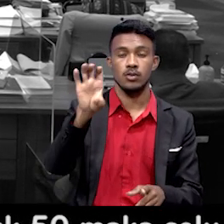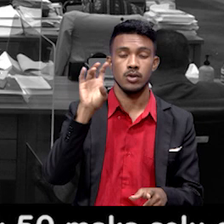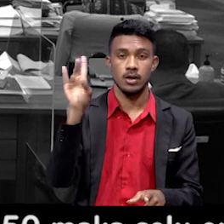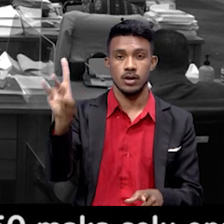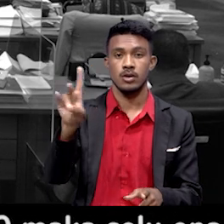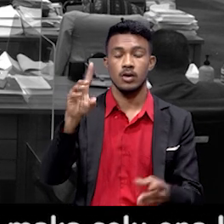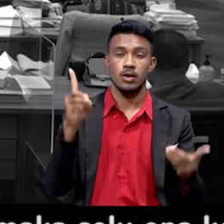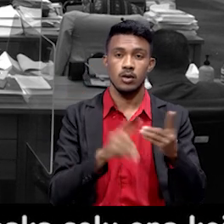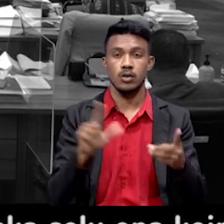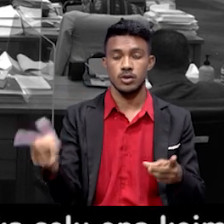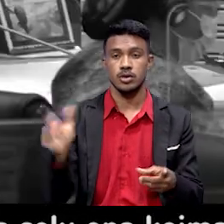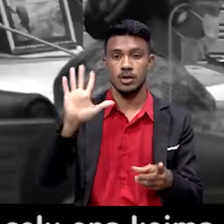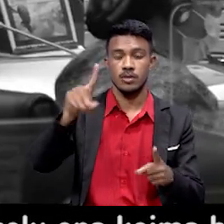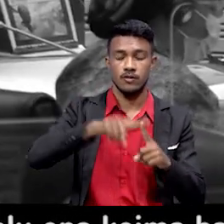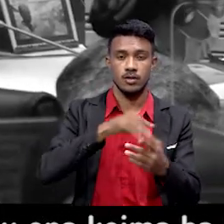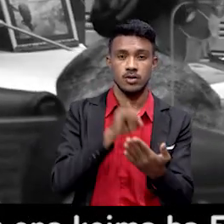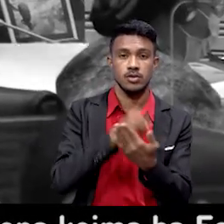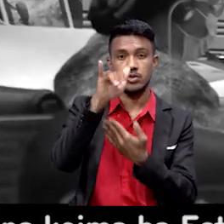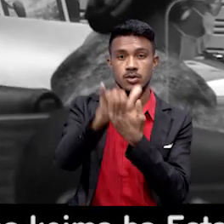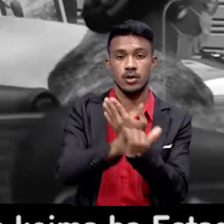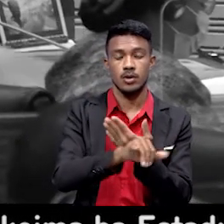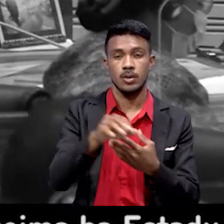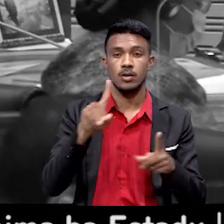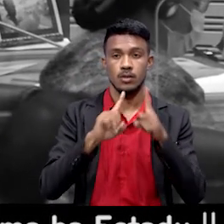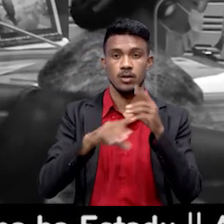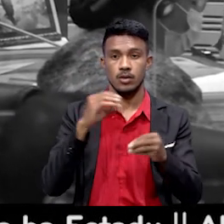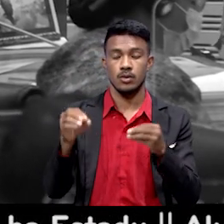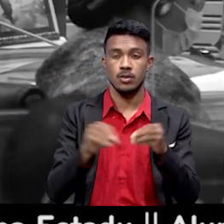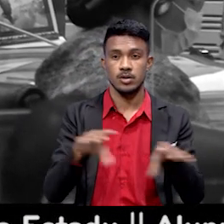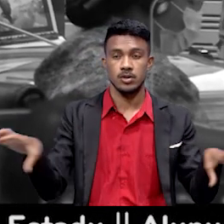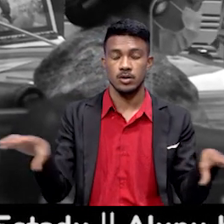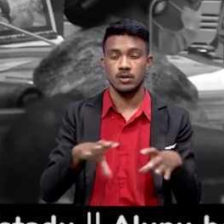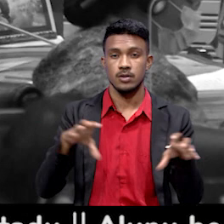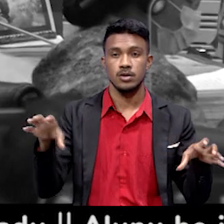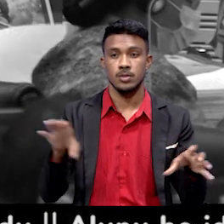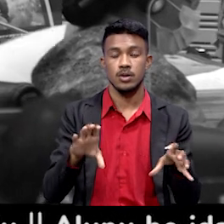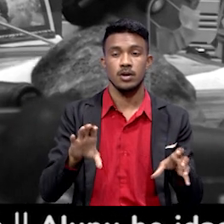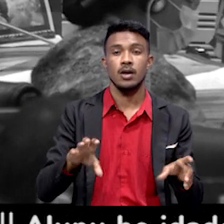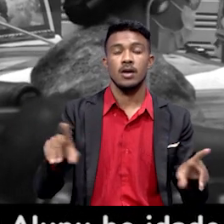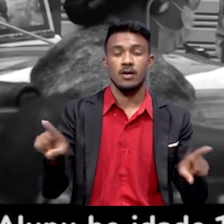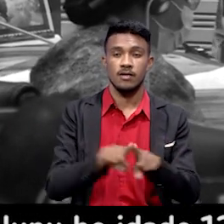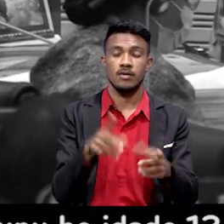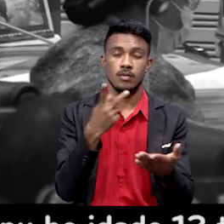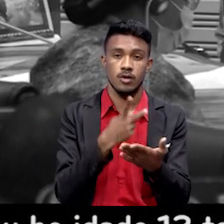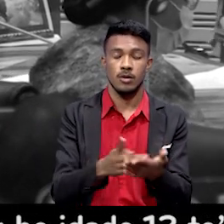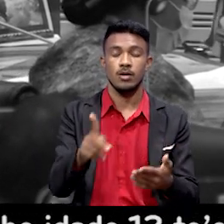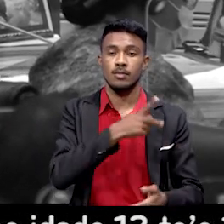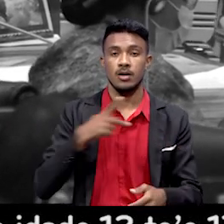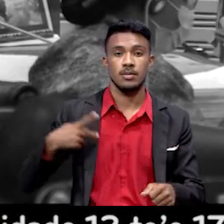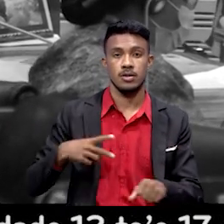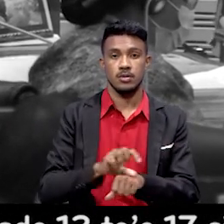Julho, Colia Conobá, Estatuto ba ex-titulares órgão soberania, aprova e a Parlamento Nacional,